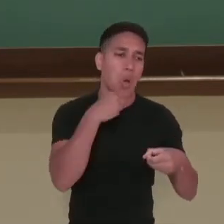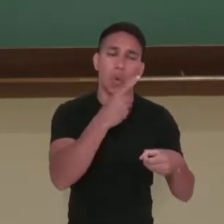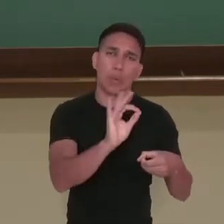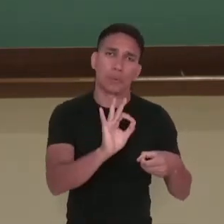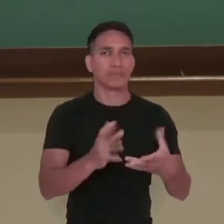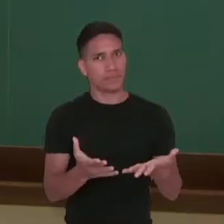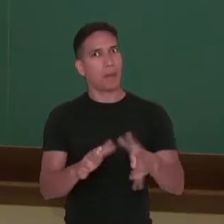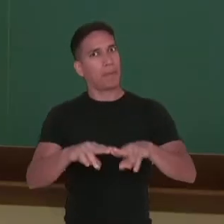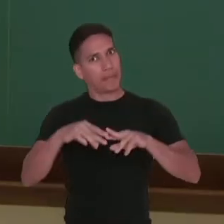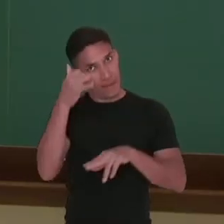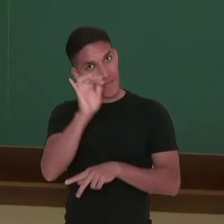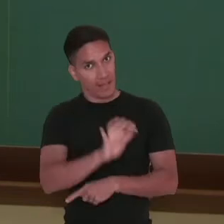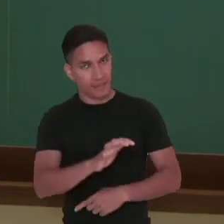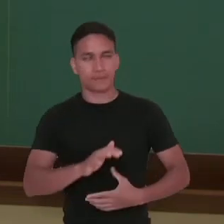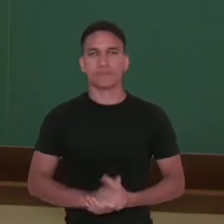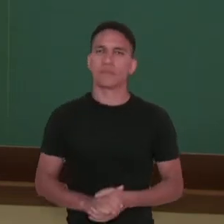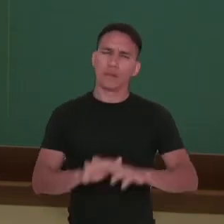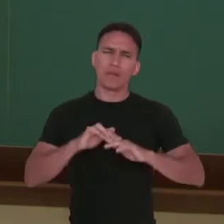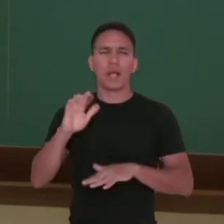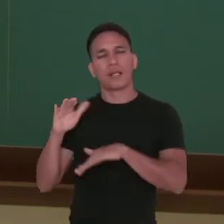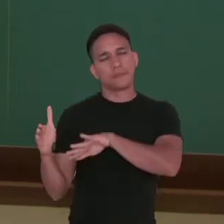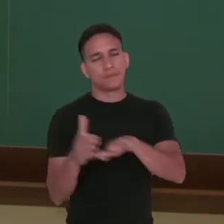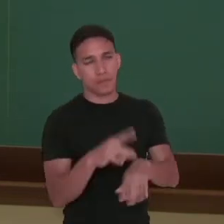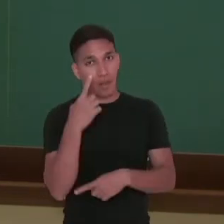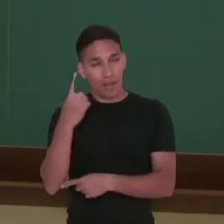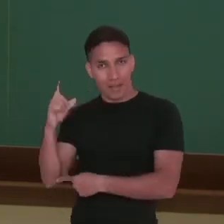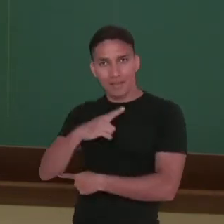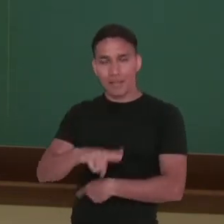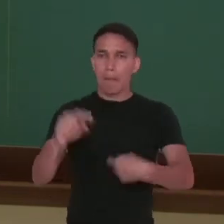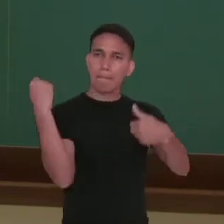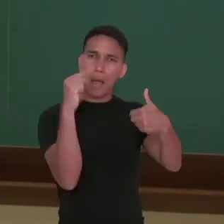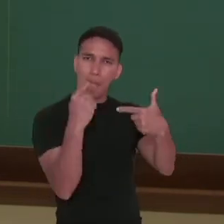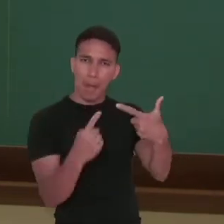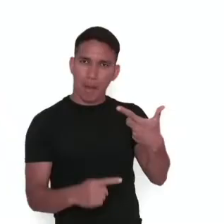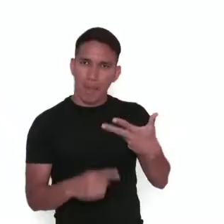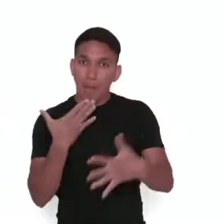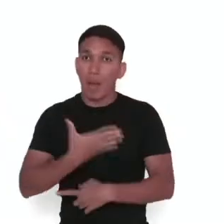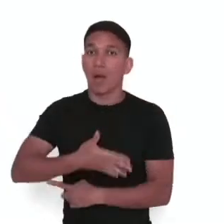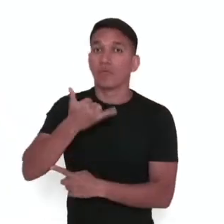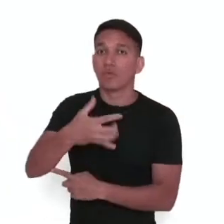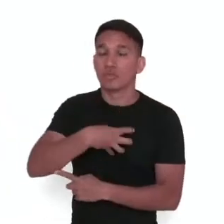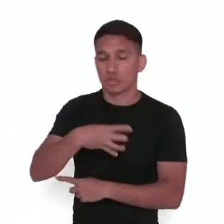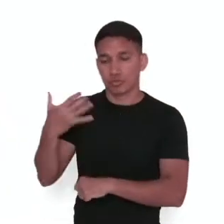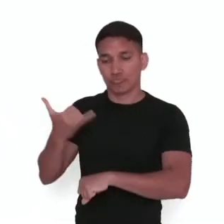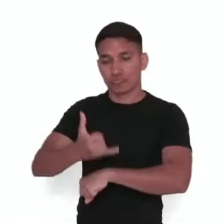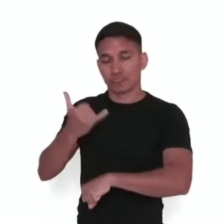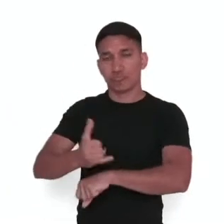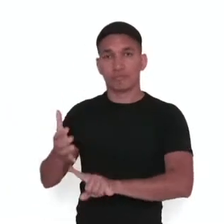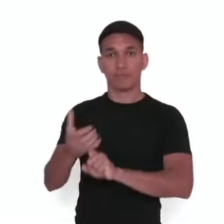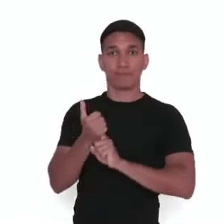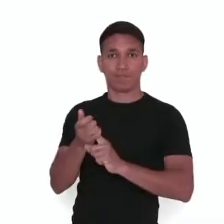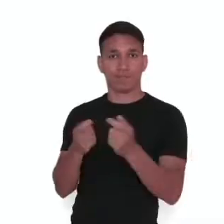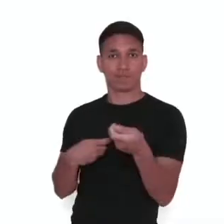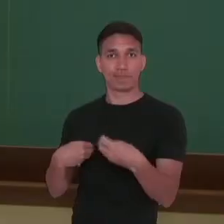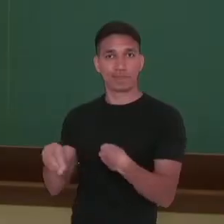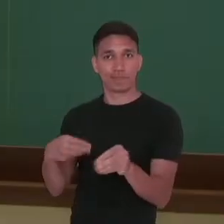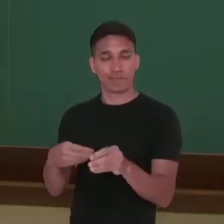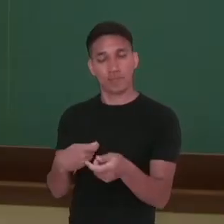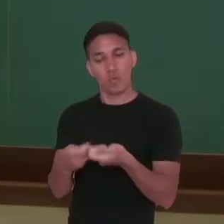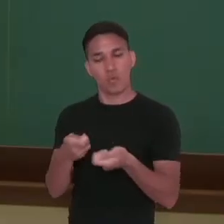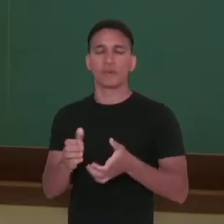assim, pessoal, claro, aqui nós temos vários benefícios do domínio dos metais e claro que nós